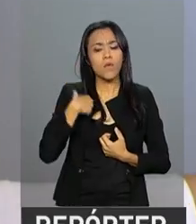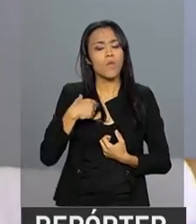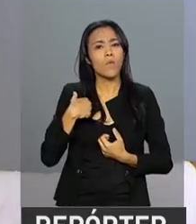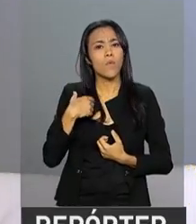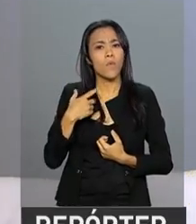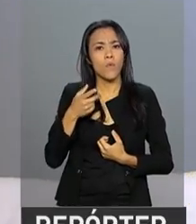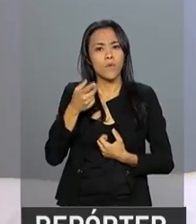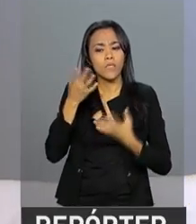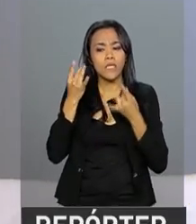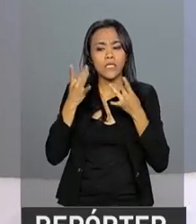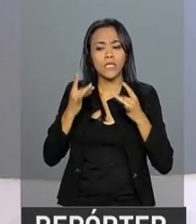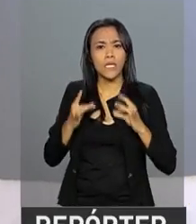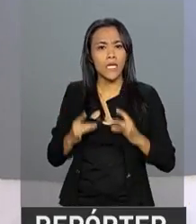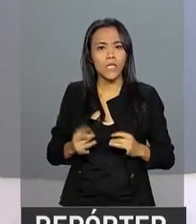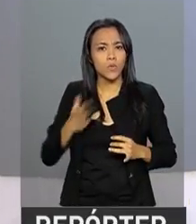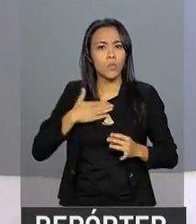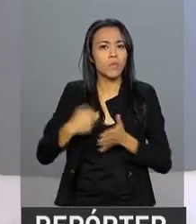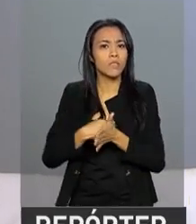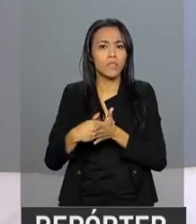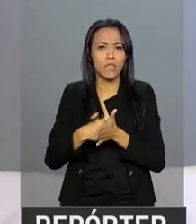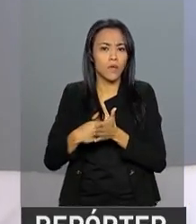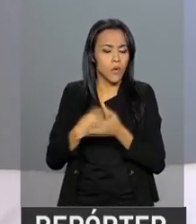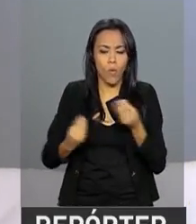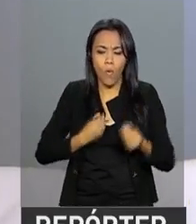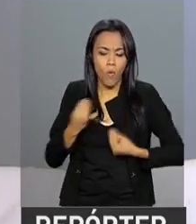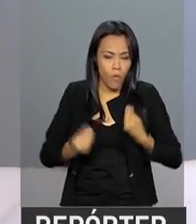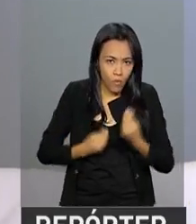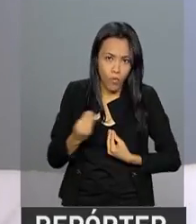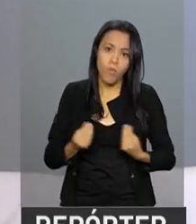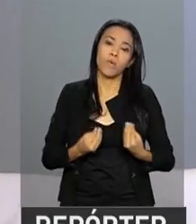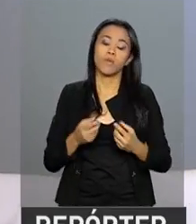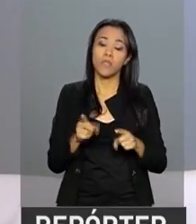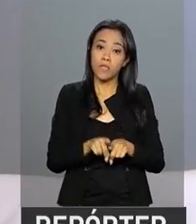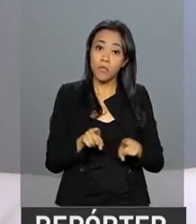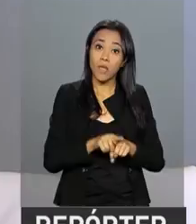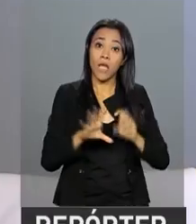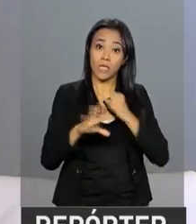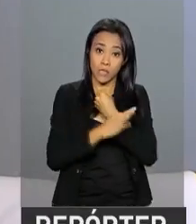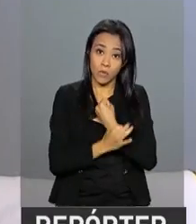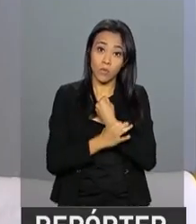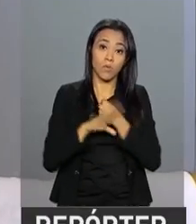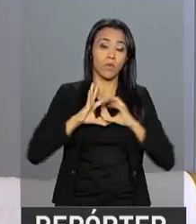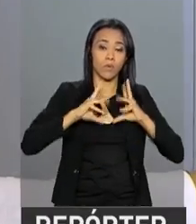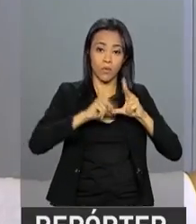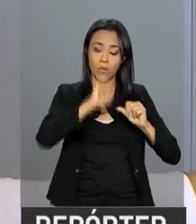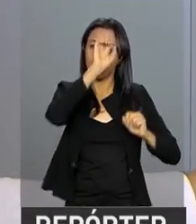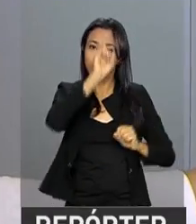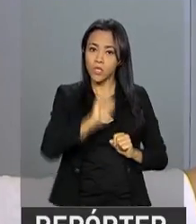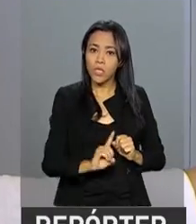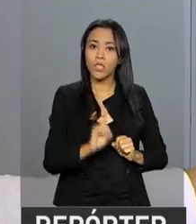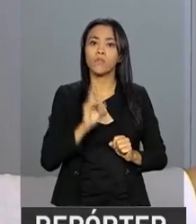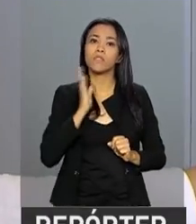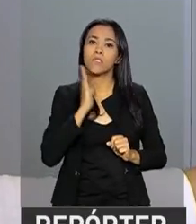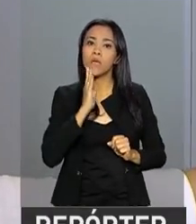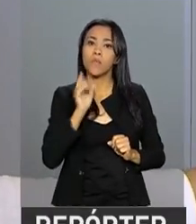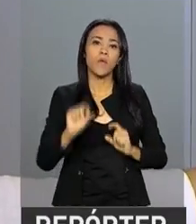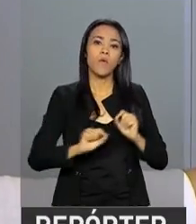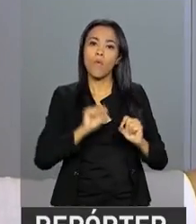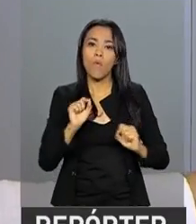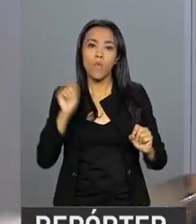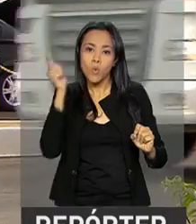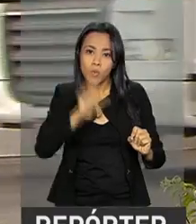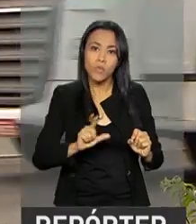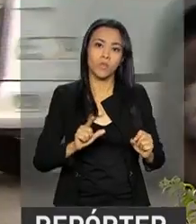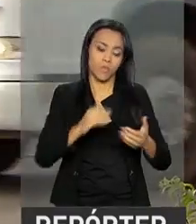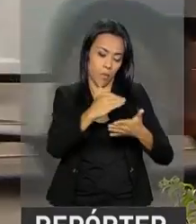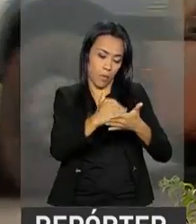detalhado do seu exame e fica garantido para ele todo o direito de verificação dos resultados alcançados